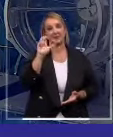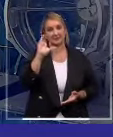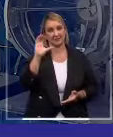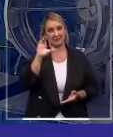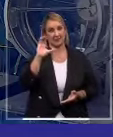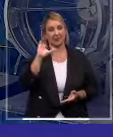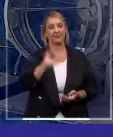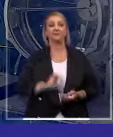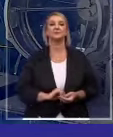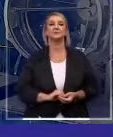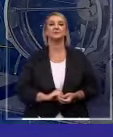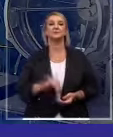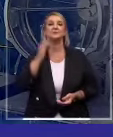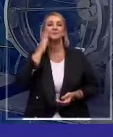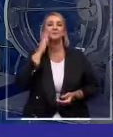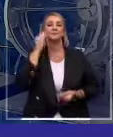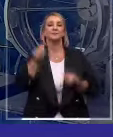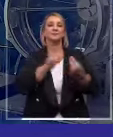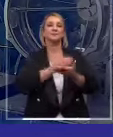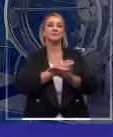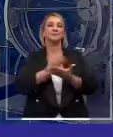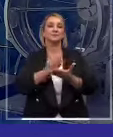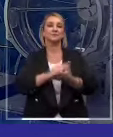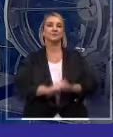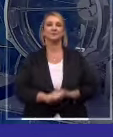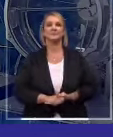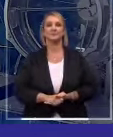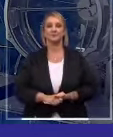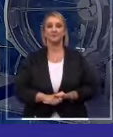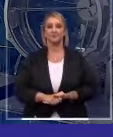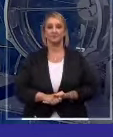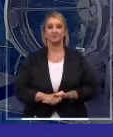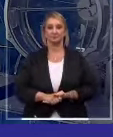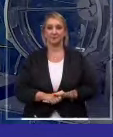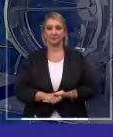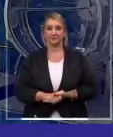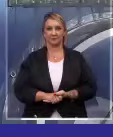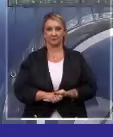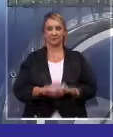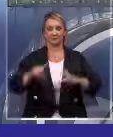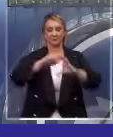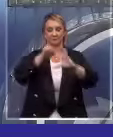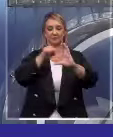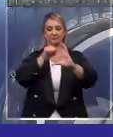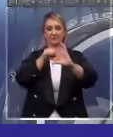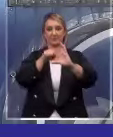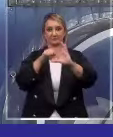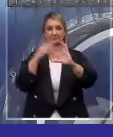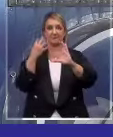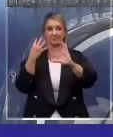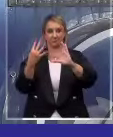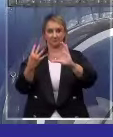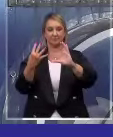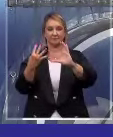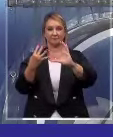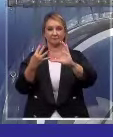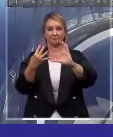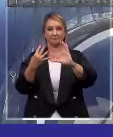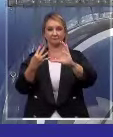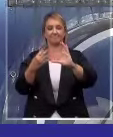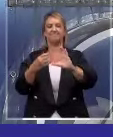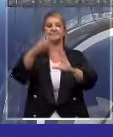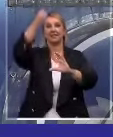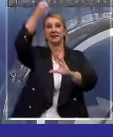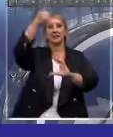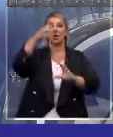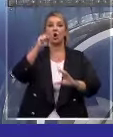R$ 738.526,17. Vamos entender inicialmente como vai funcionar o sorteio. O globo de número 4 está, o suporte do globo número 4 está